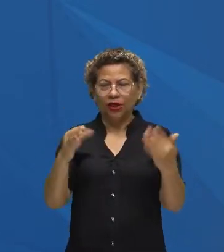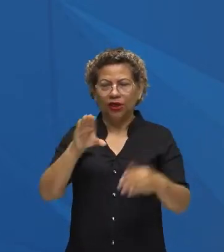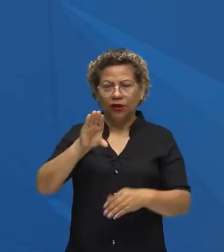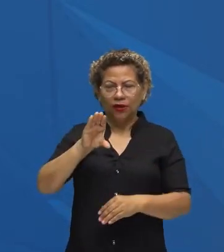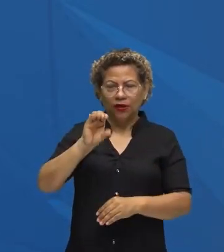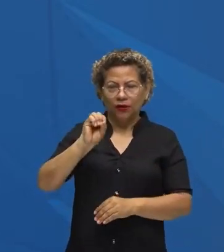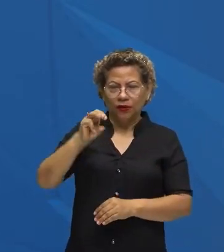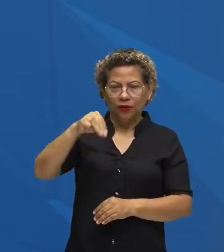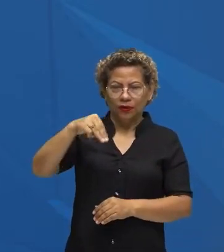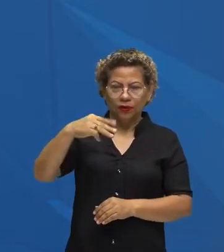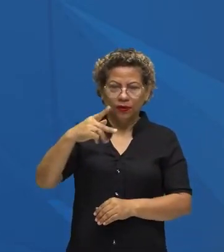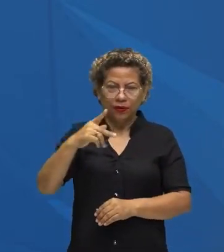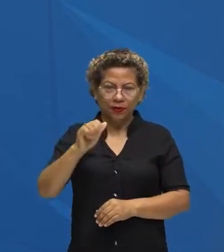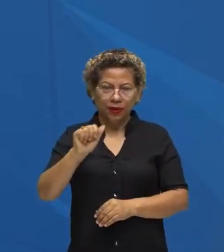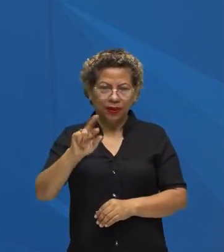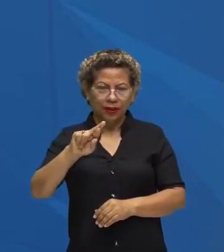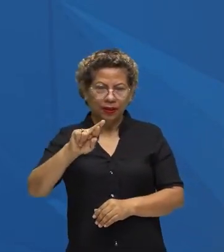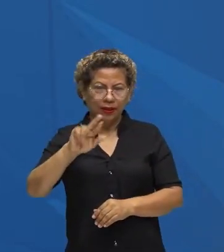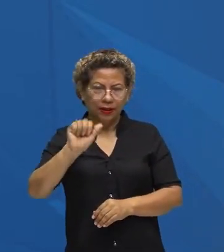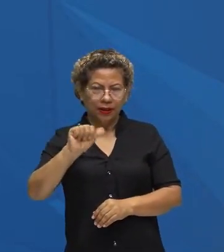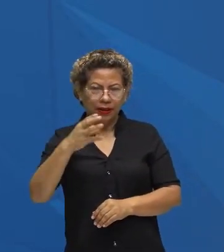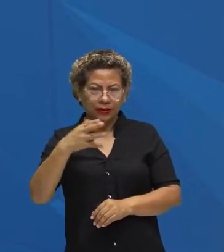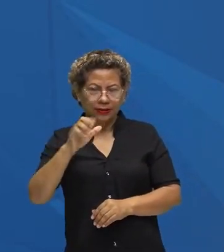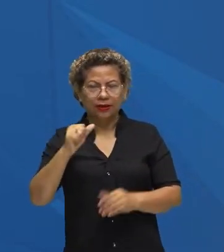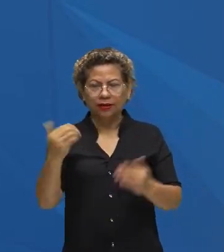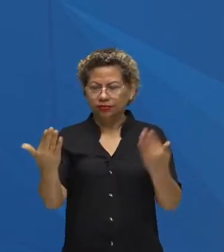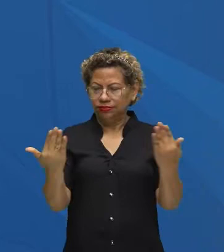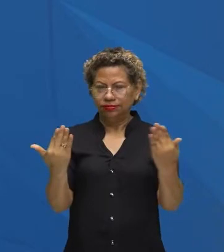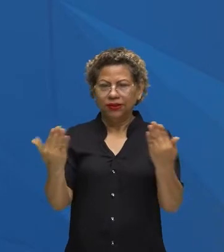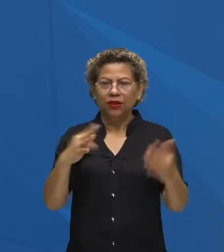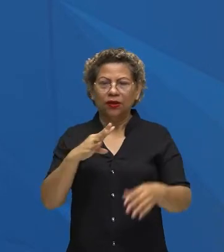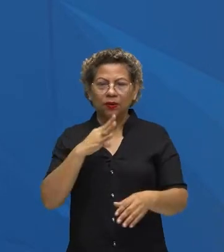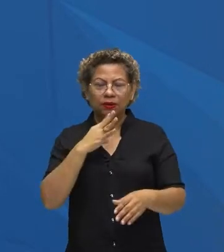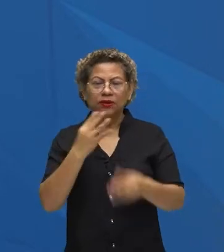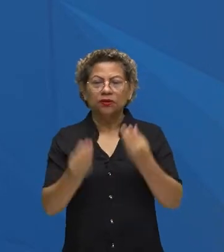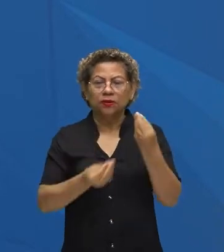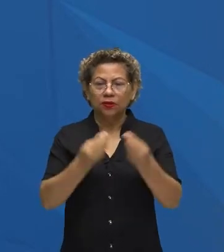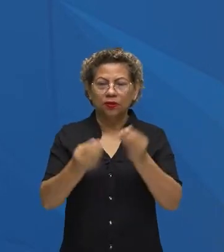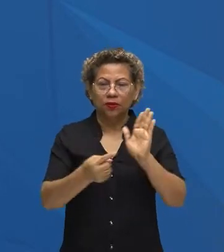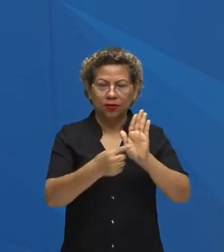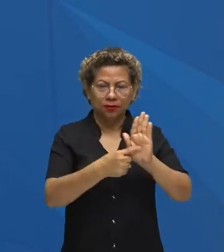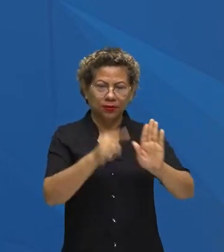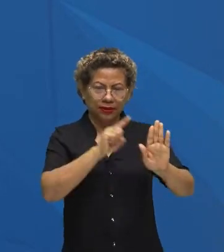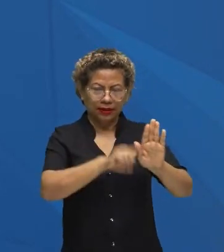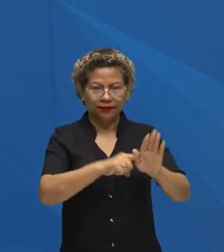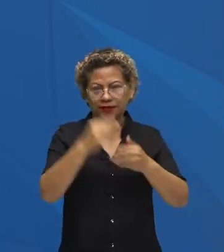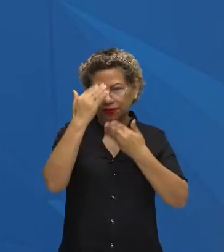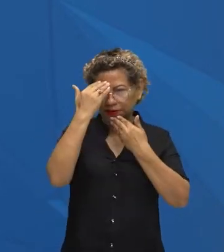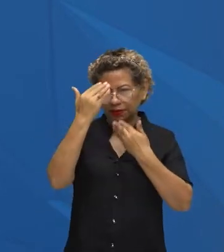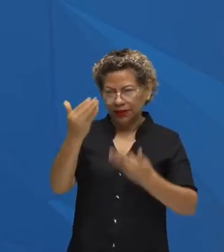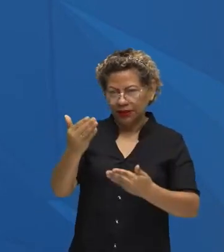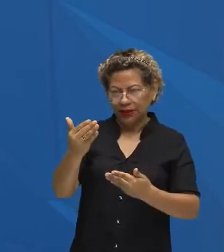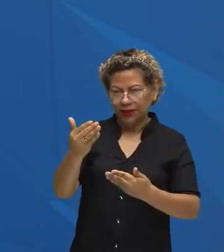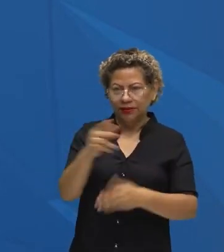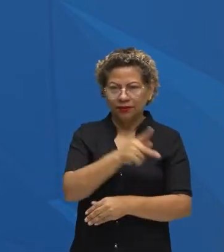de figura de linguagem conhecida como metáfora, tá bom? Obrigada mais uma vez, professora Vanessa. E olha só,